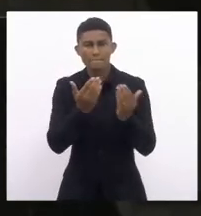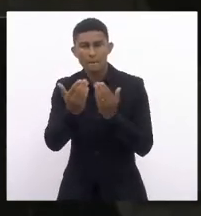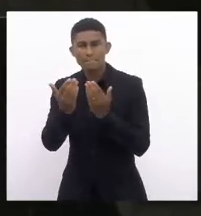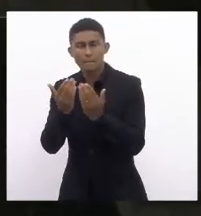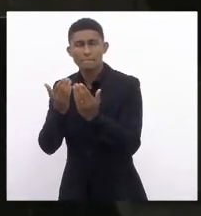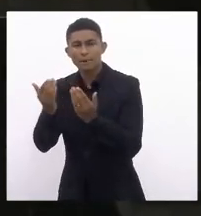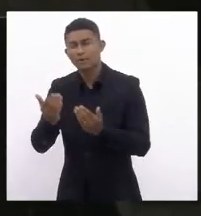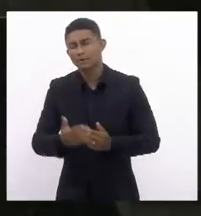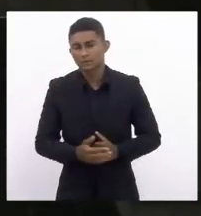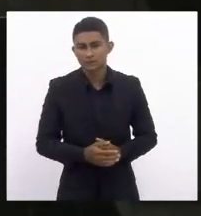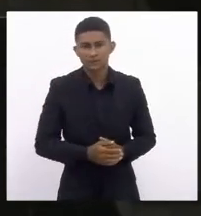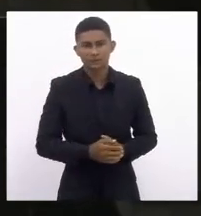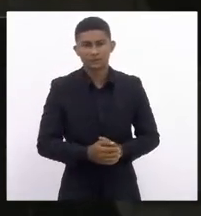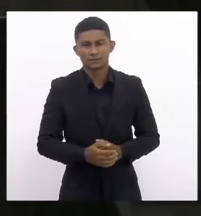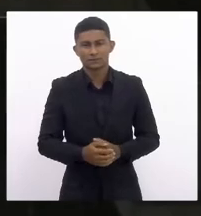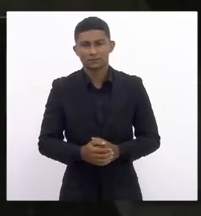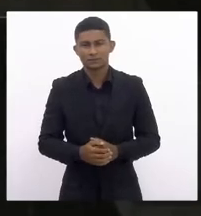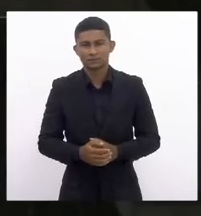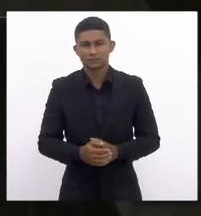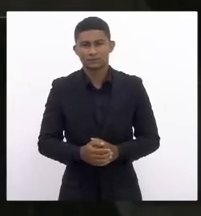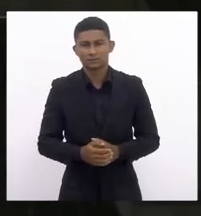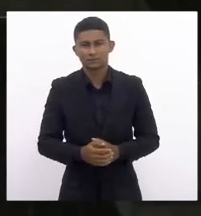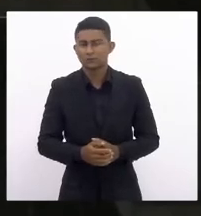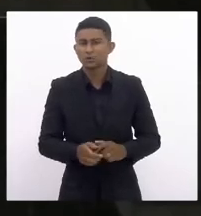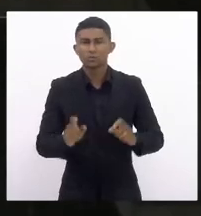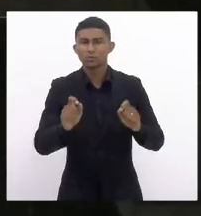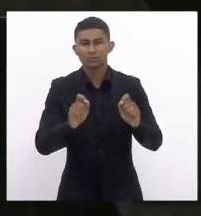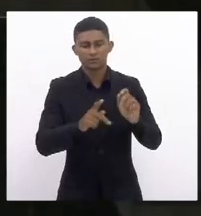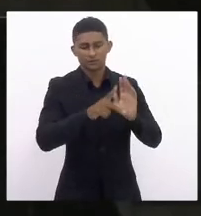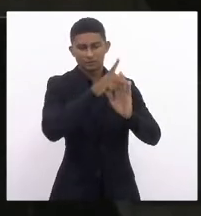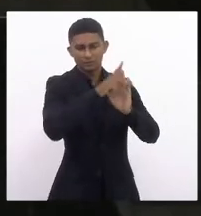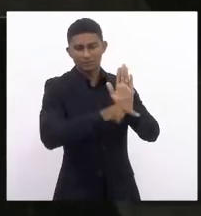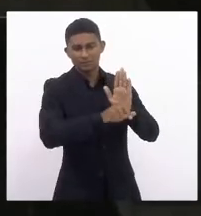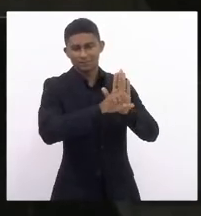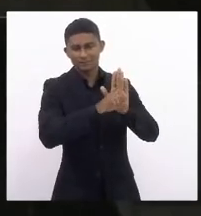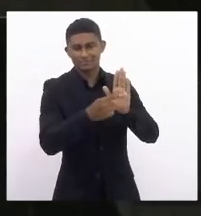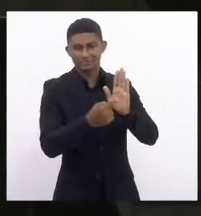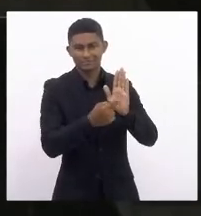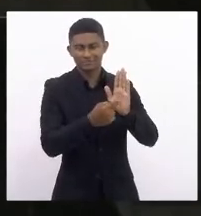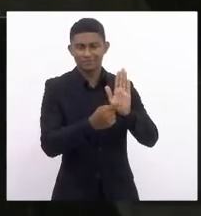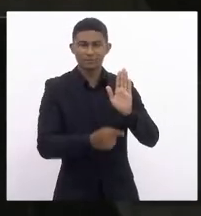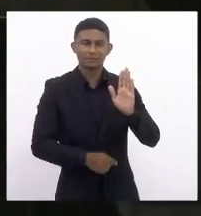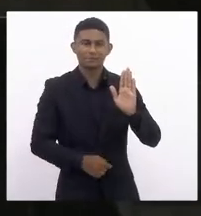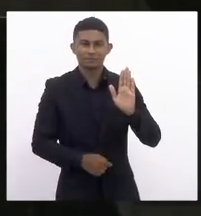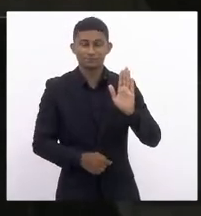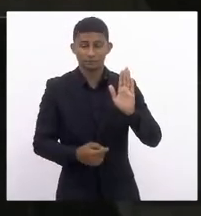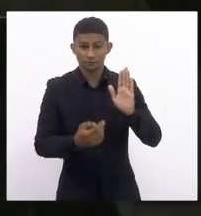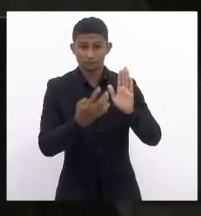sobre o projeto de lei